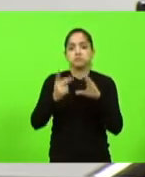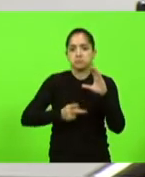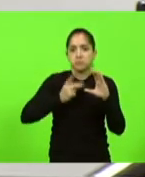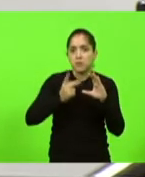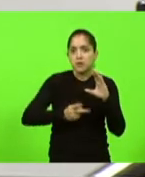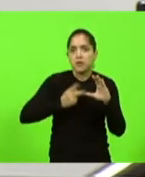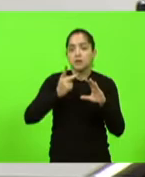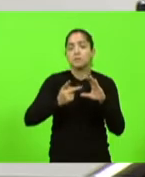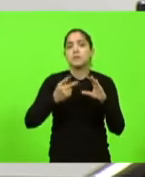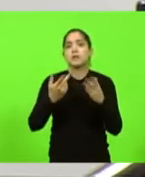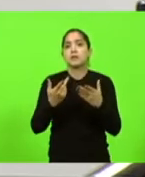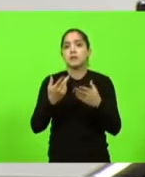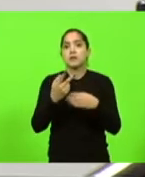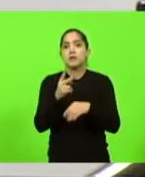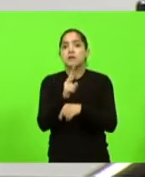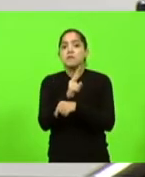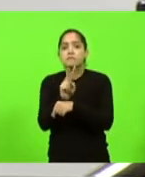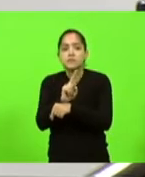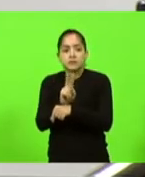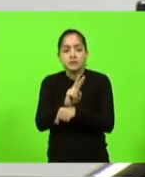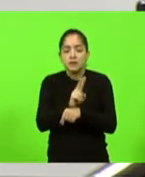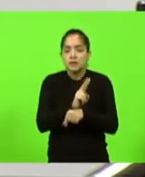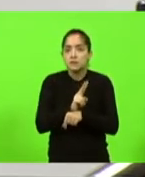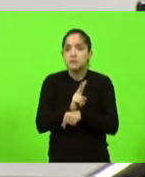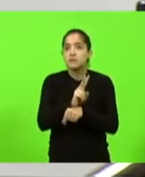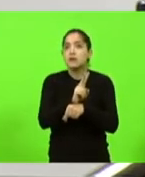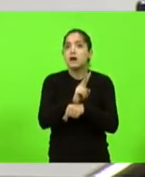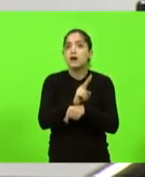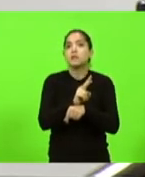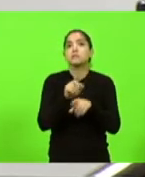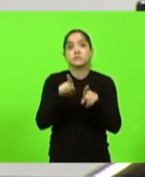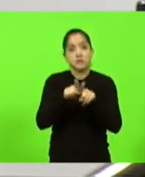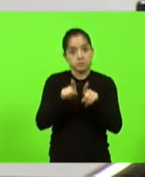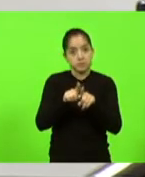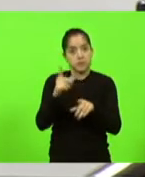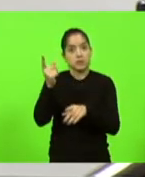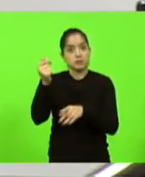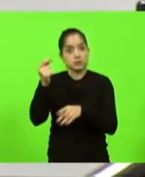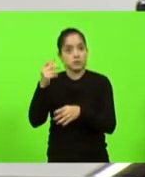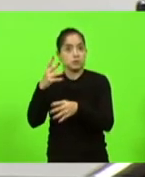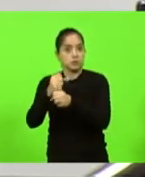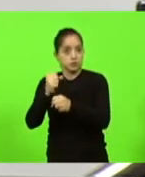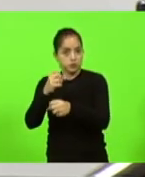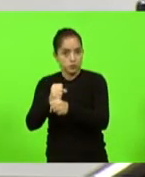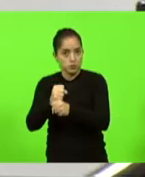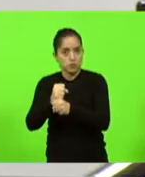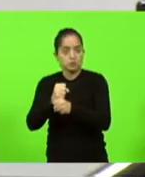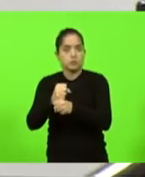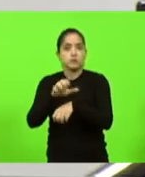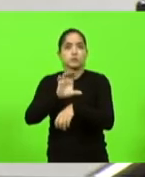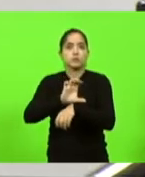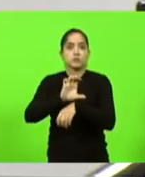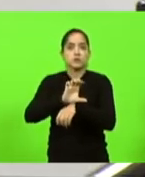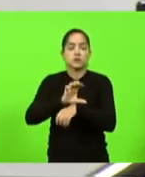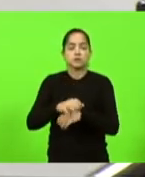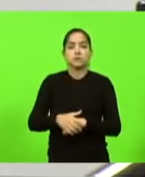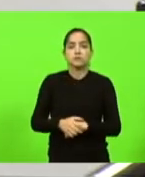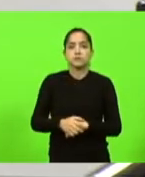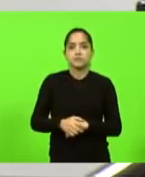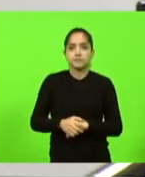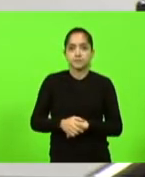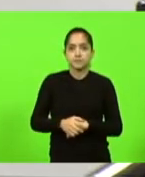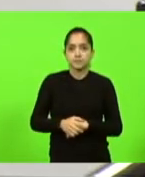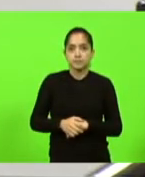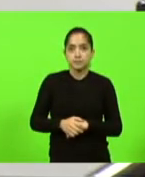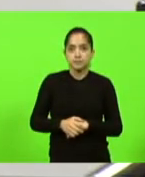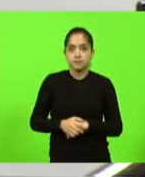Cabe fiscalizar as prefeituras, o Tribunal de Contas do Estado. Aliás, deputado Cobalcini,